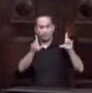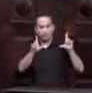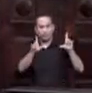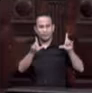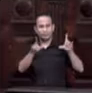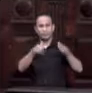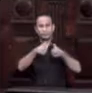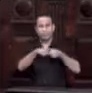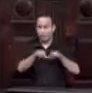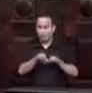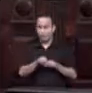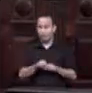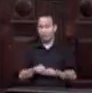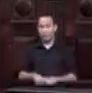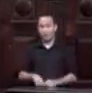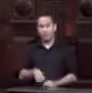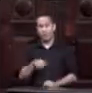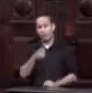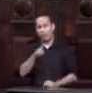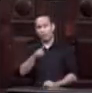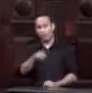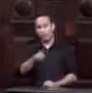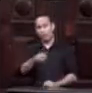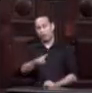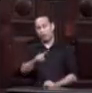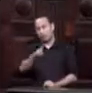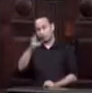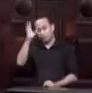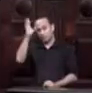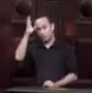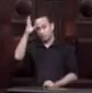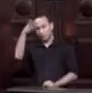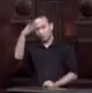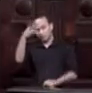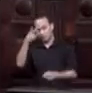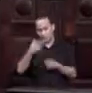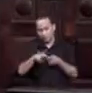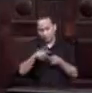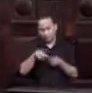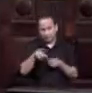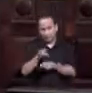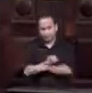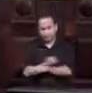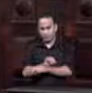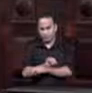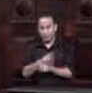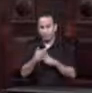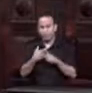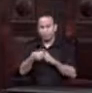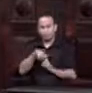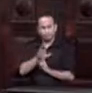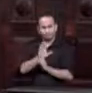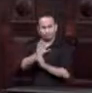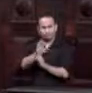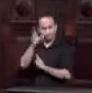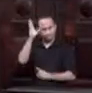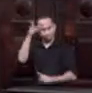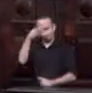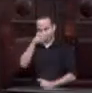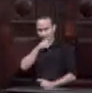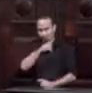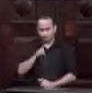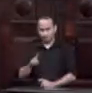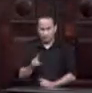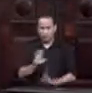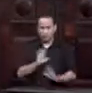a solução dos problemas do Estado. Até porque ela não foi apresentada assim, uma solução, mas como